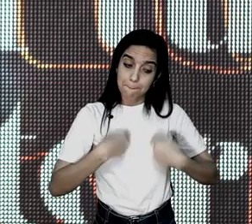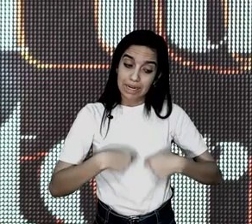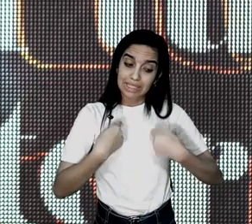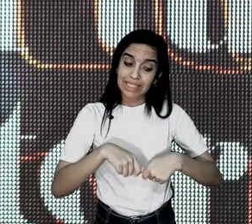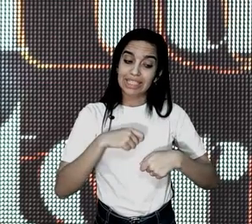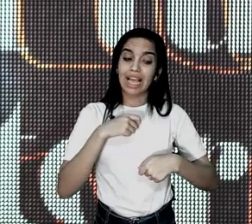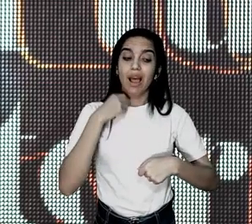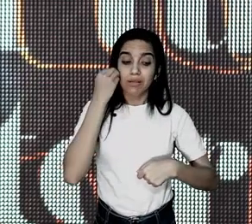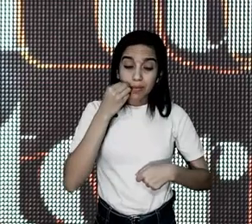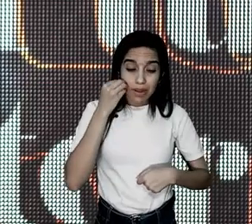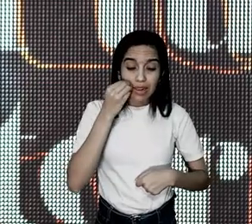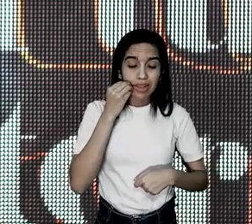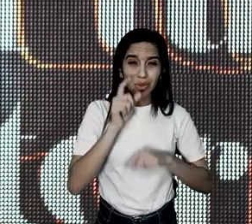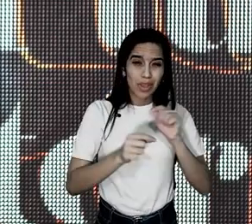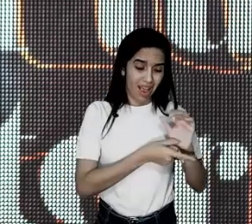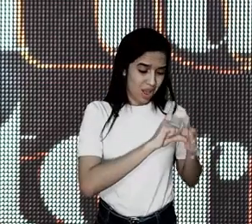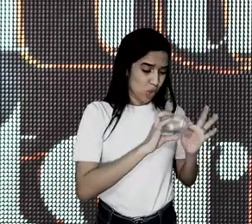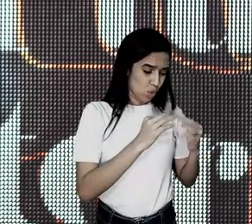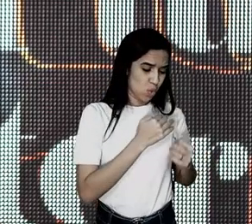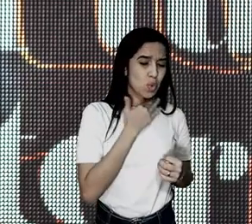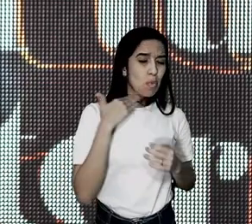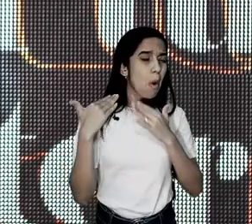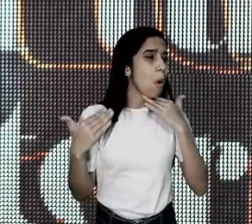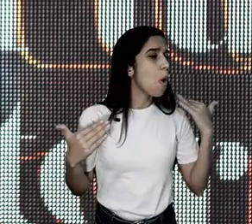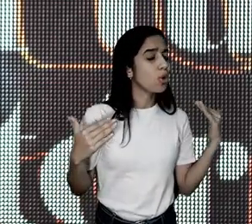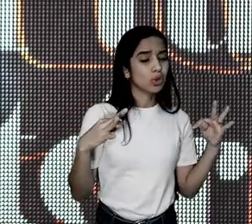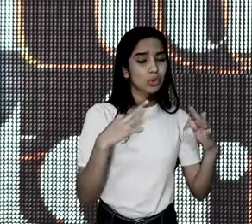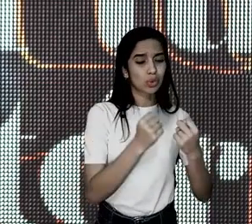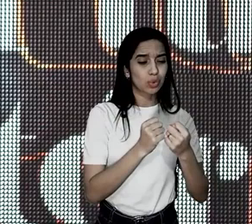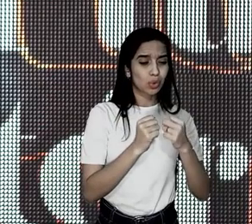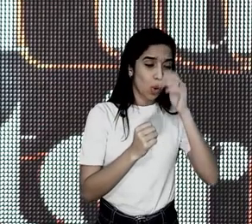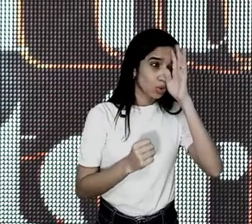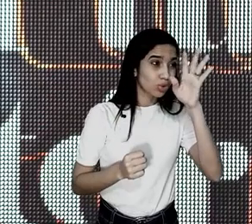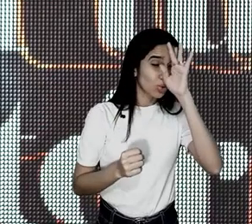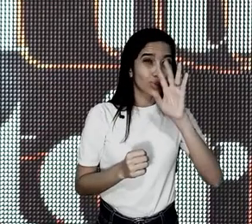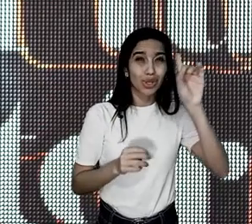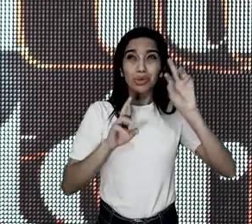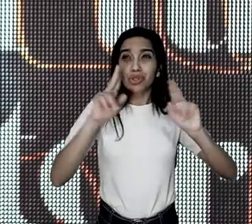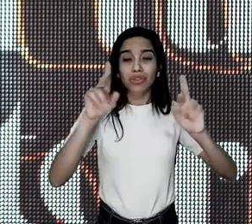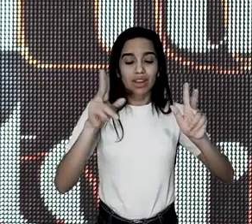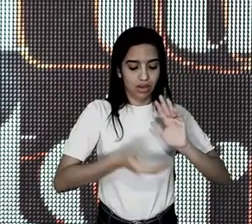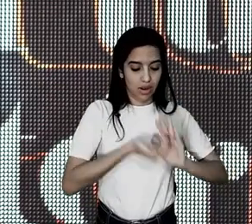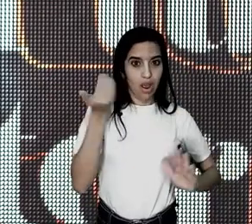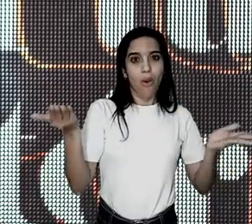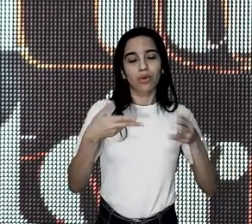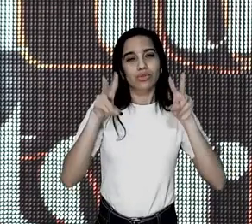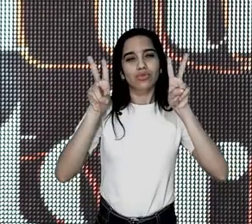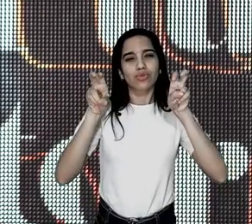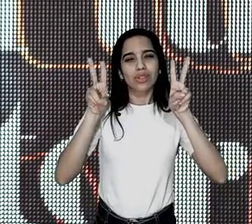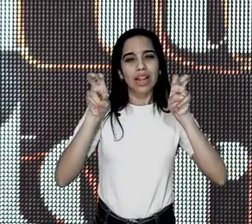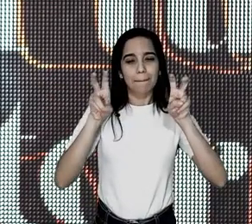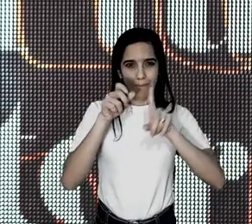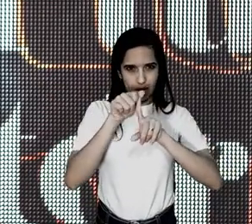de nós toda a morte, tudo aquilo que está longe dos seus princípios. Nosso tema da série desse mês é a